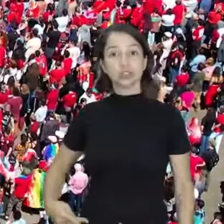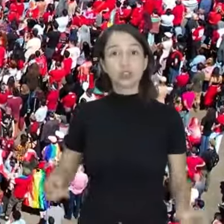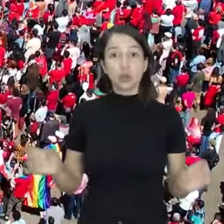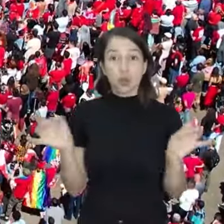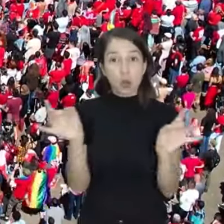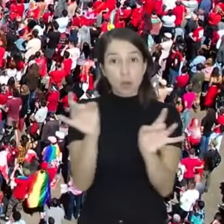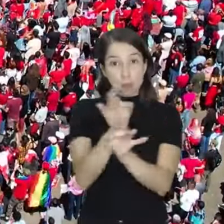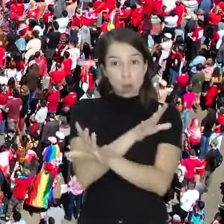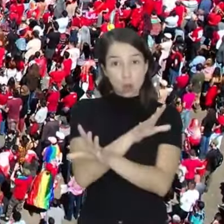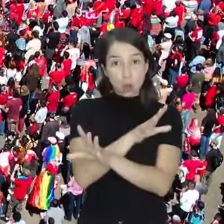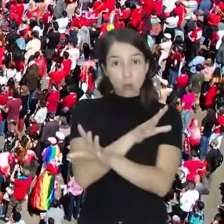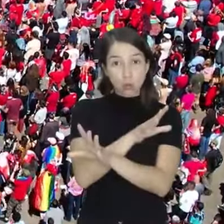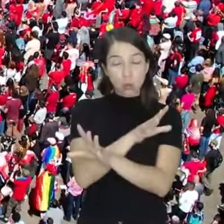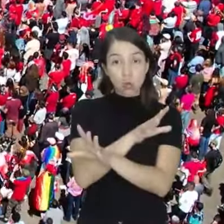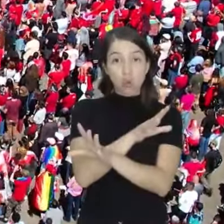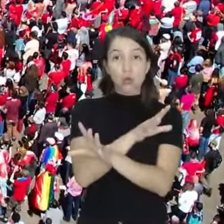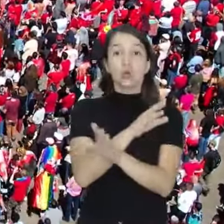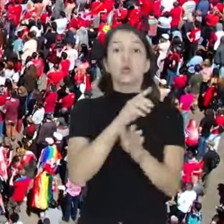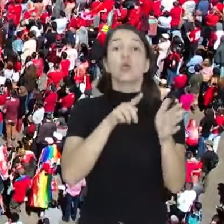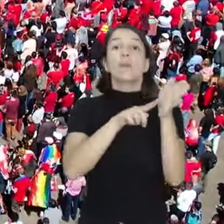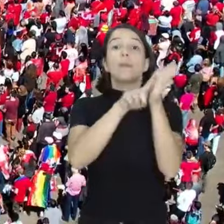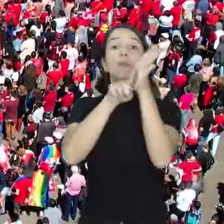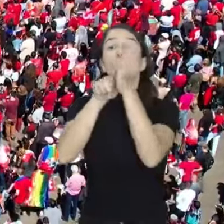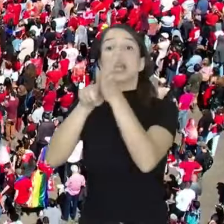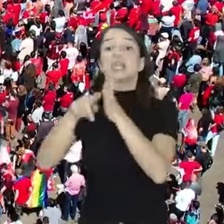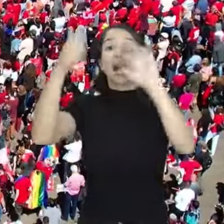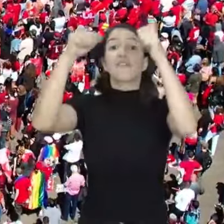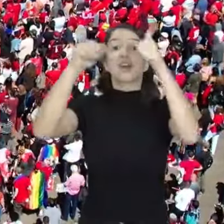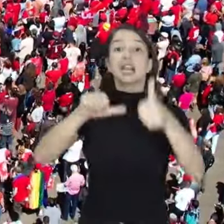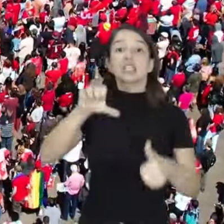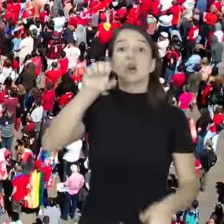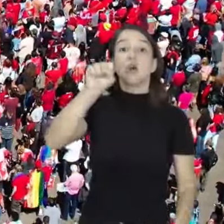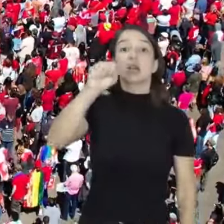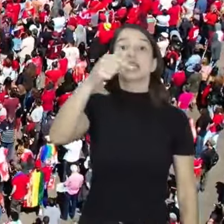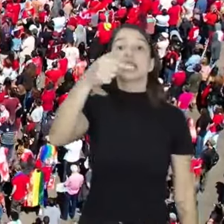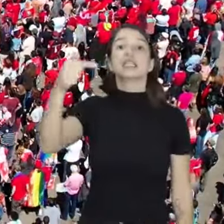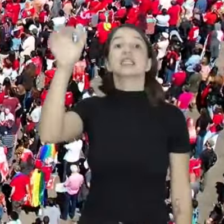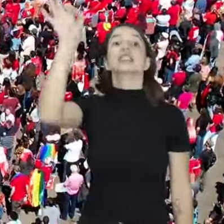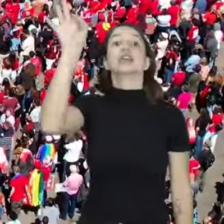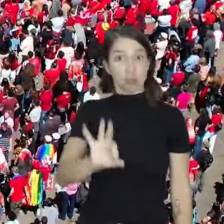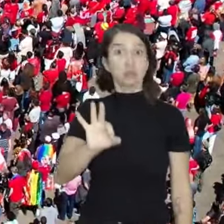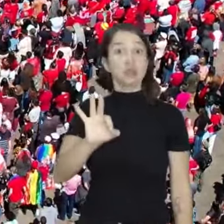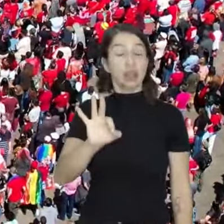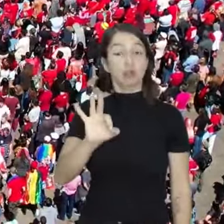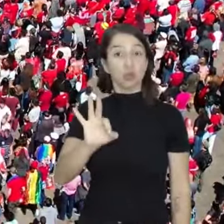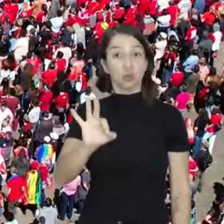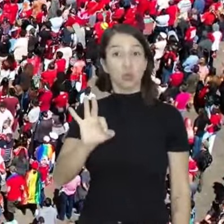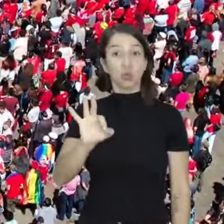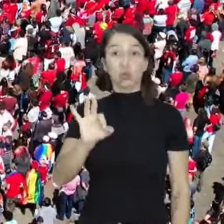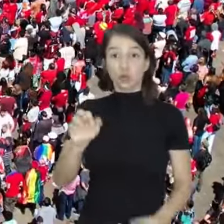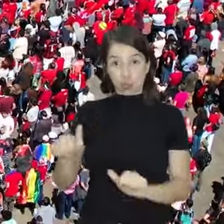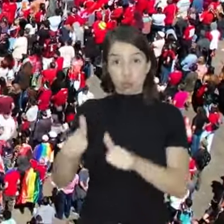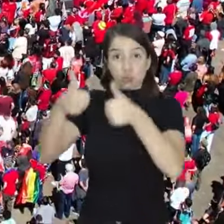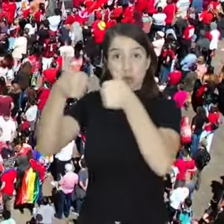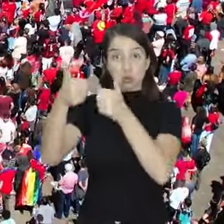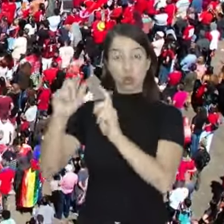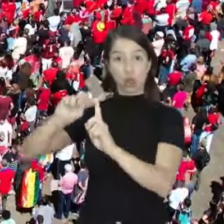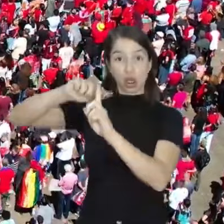saí da presidência da República e até hoje todas as pesquisas mostram que eu fui o melhor presidente da história desse